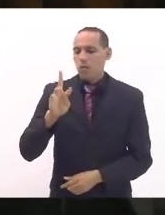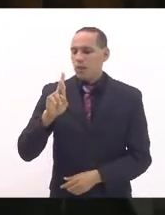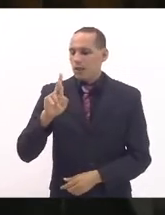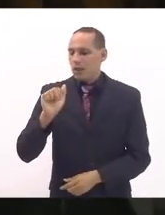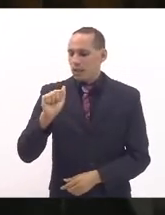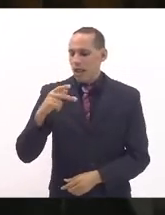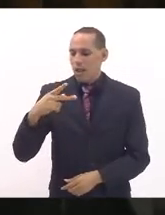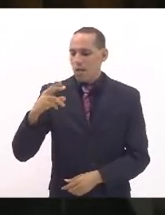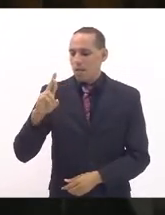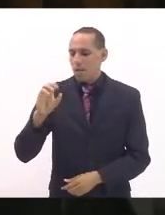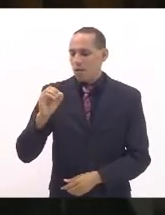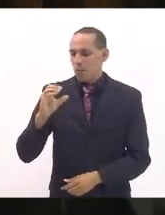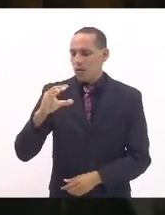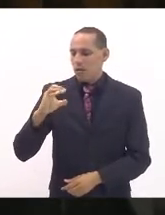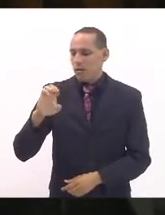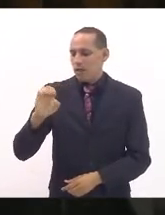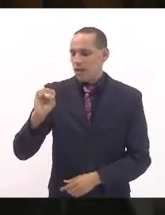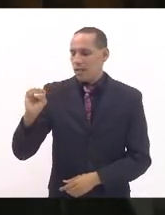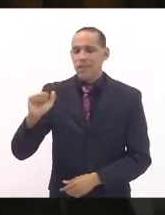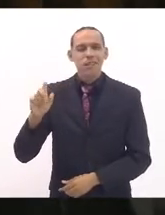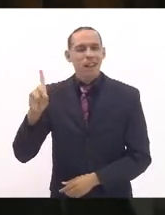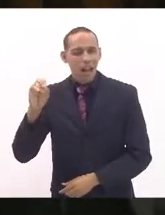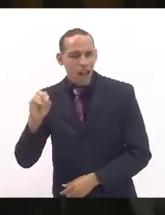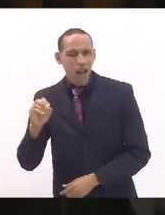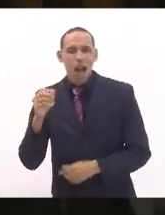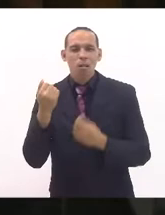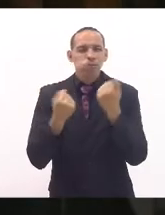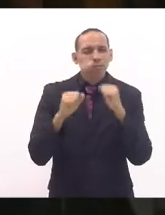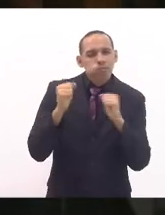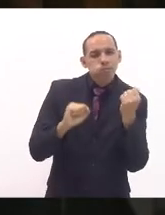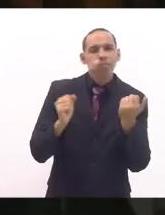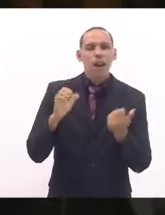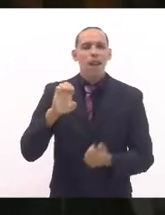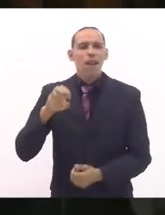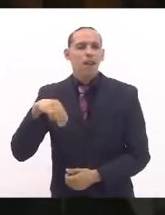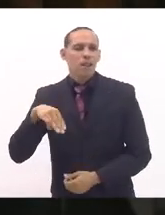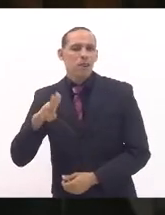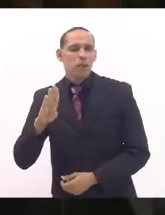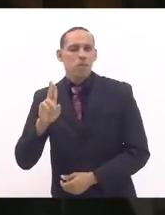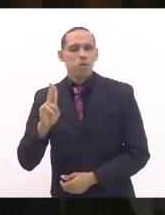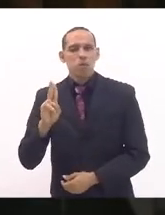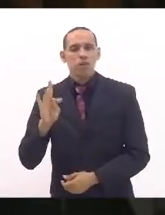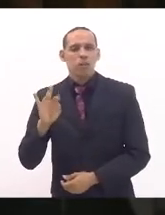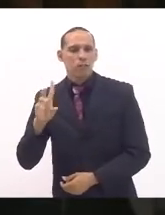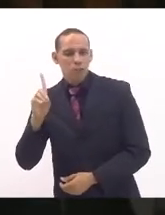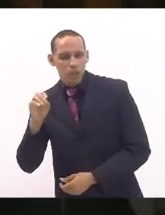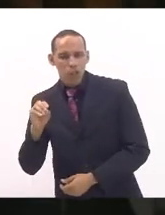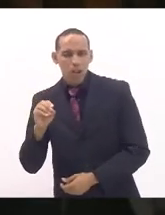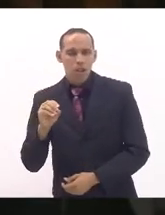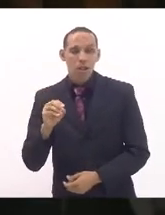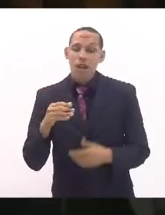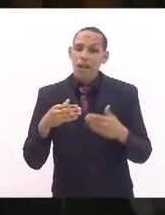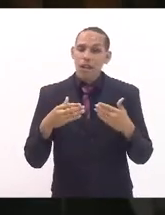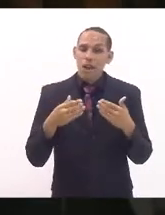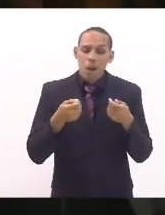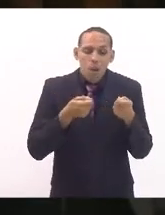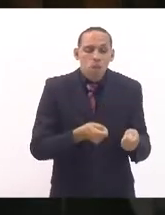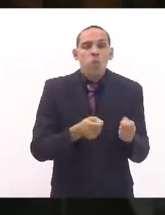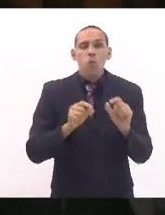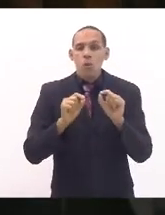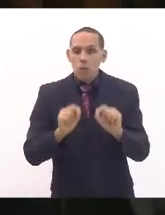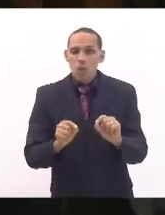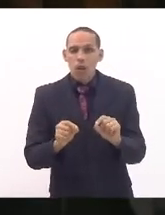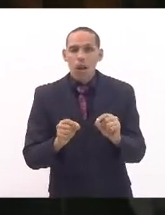alimentos industrializados, embutidos, que obriga a aquisição de alimentos da agricultura familiar,